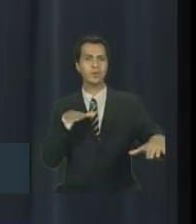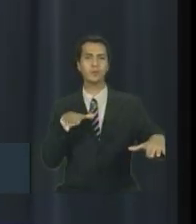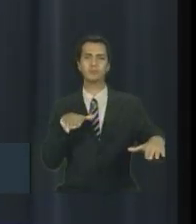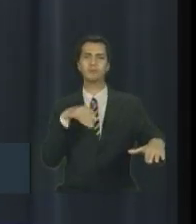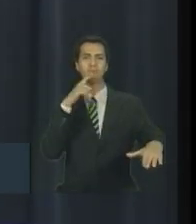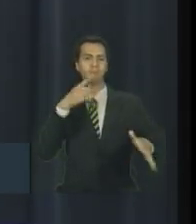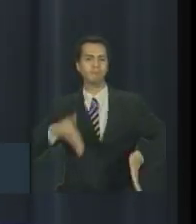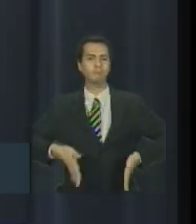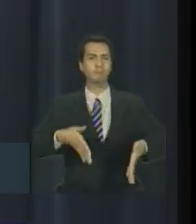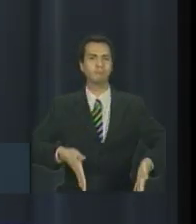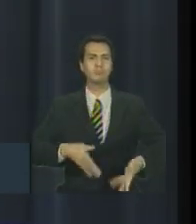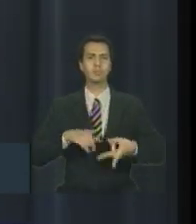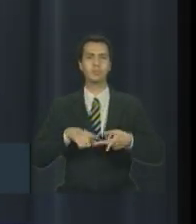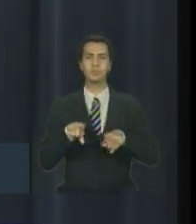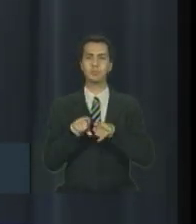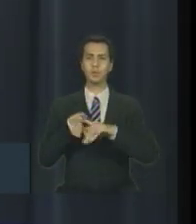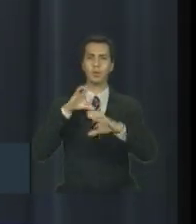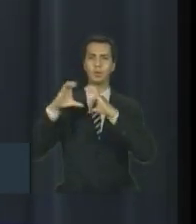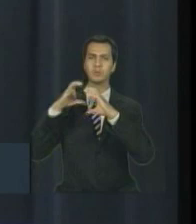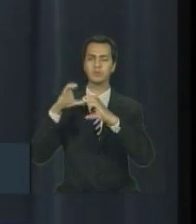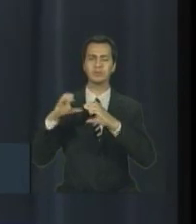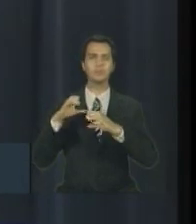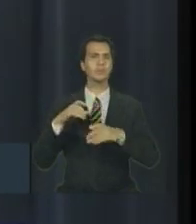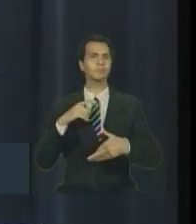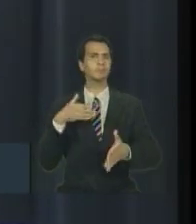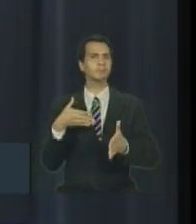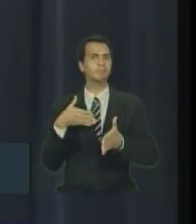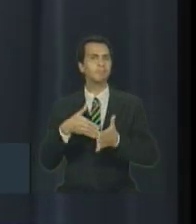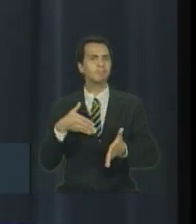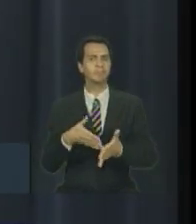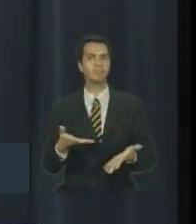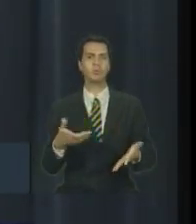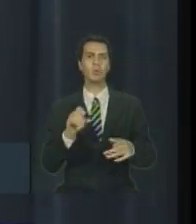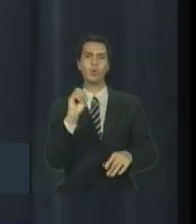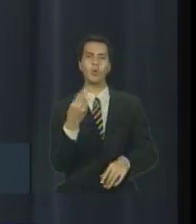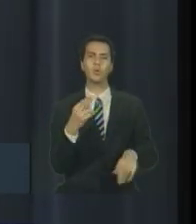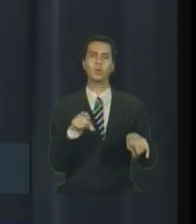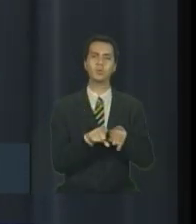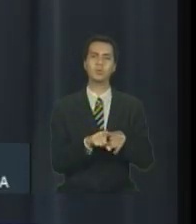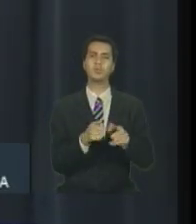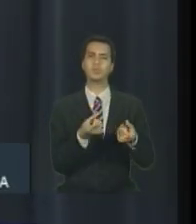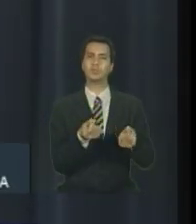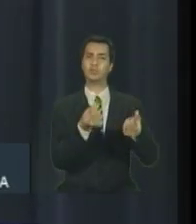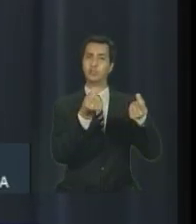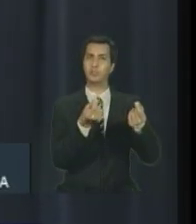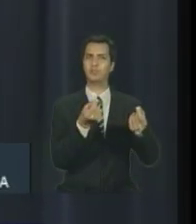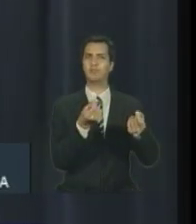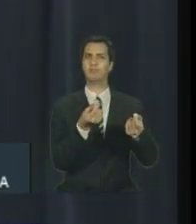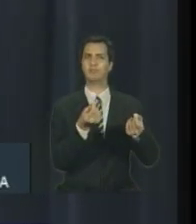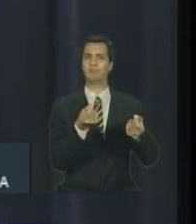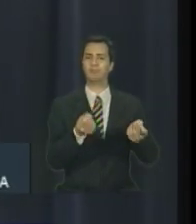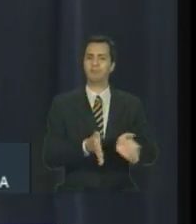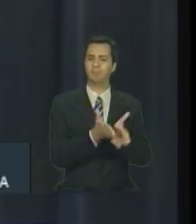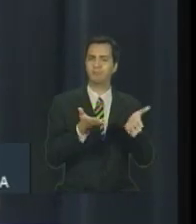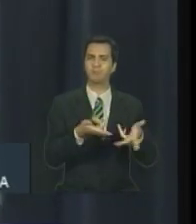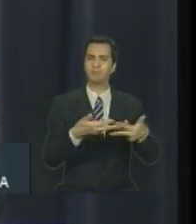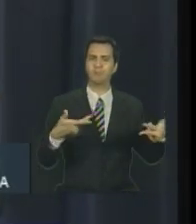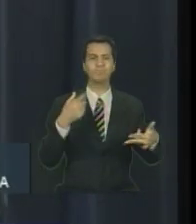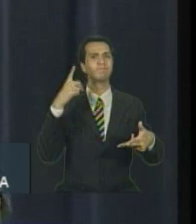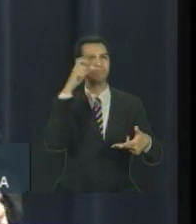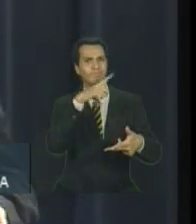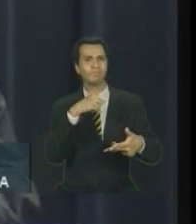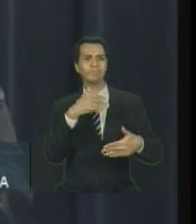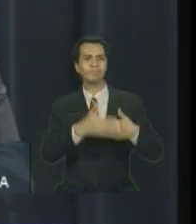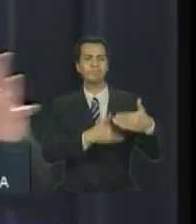barreiras estabelecidas também no meio econômico e social. E, por esta razão, o Viver